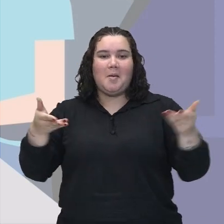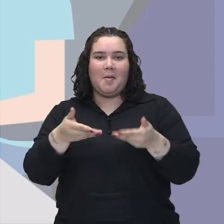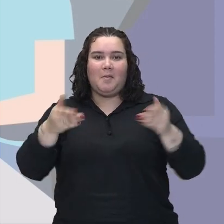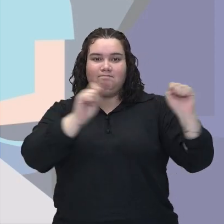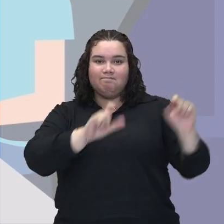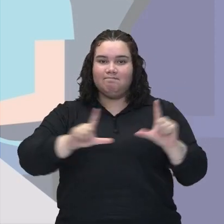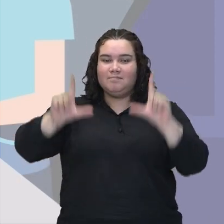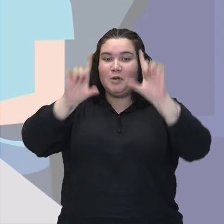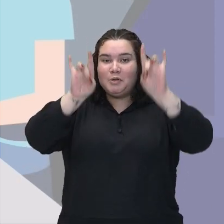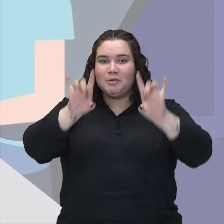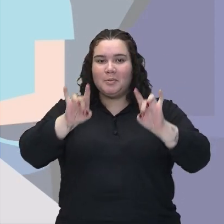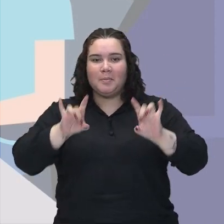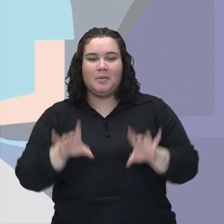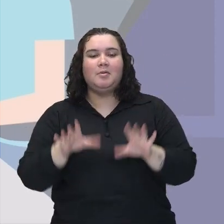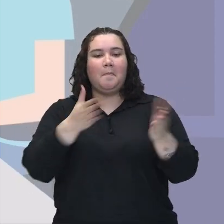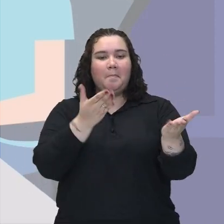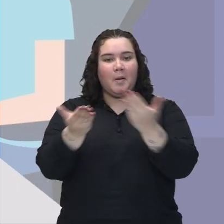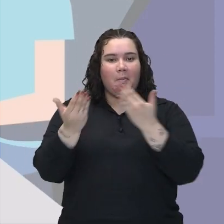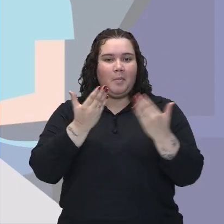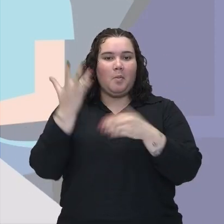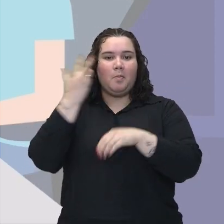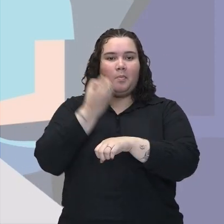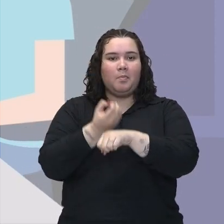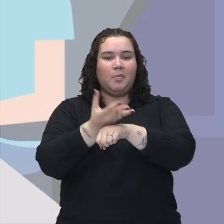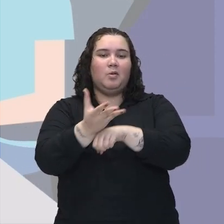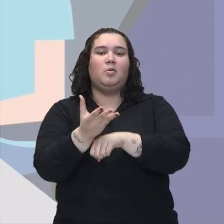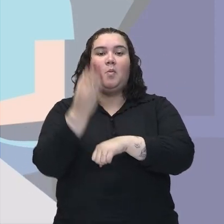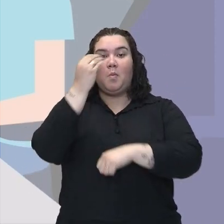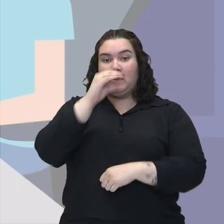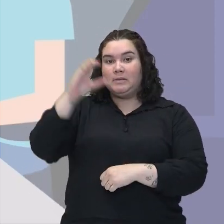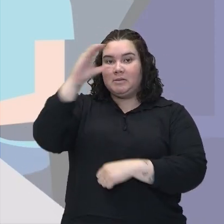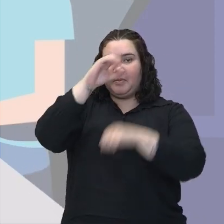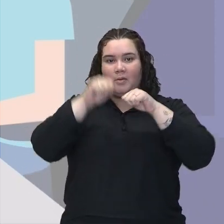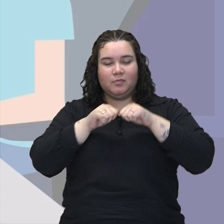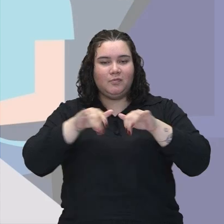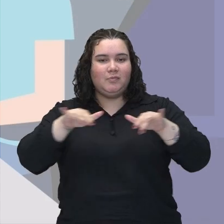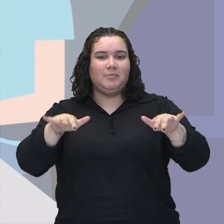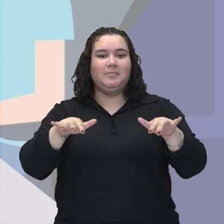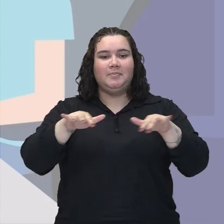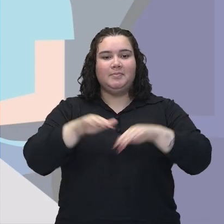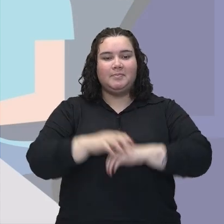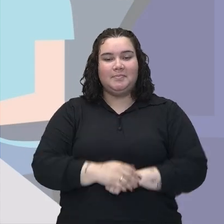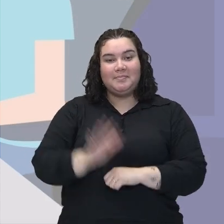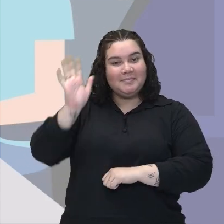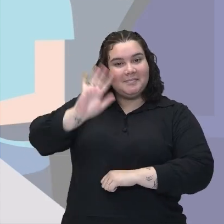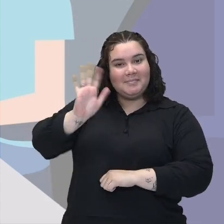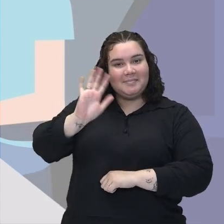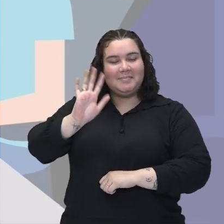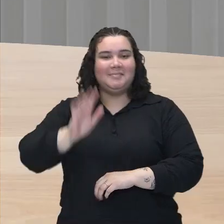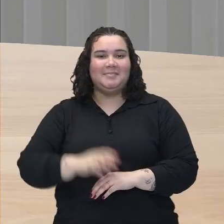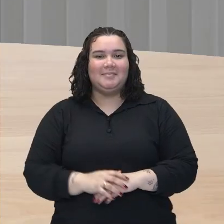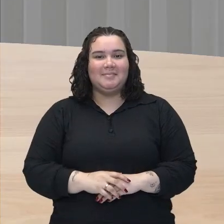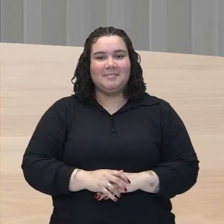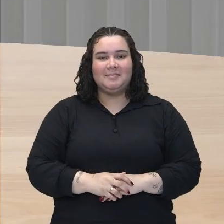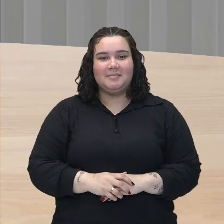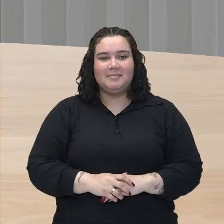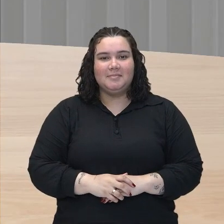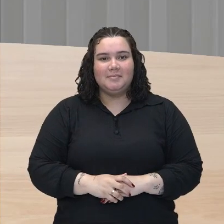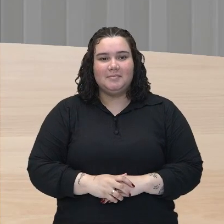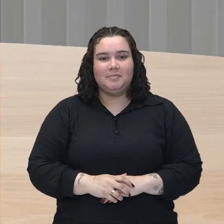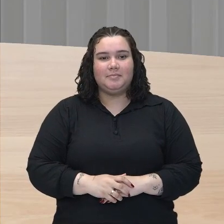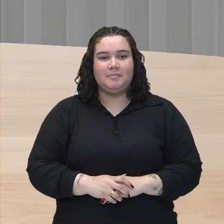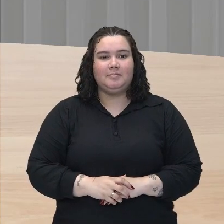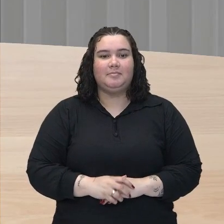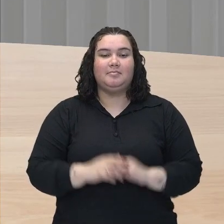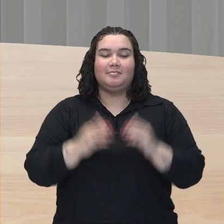episódio especial de Bate-Bola no podcast Semeando Conhecimento. Até a próxima, pessoal! Então